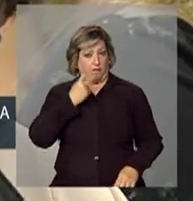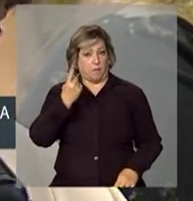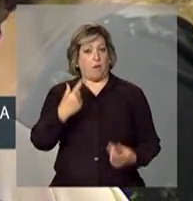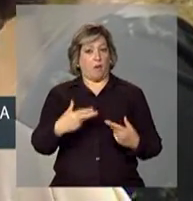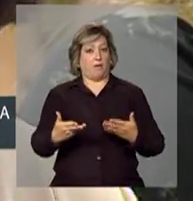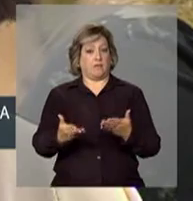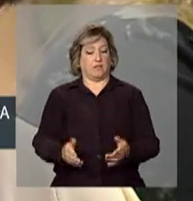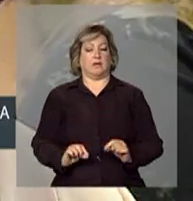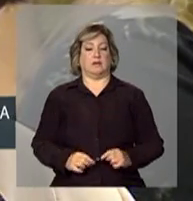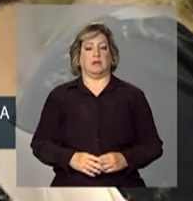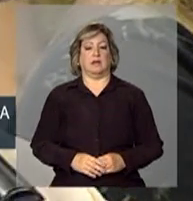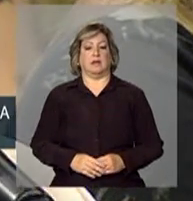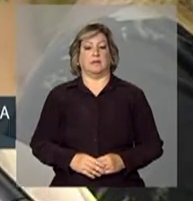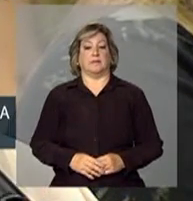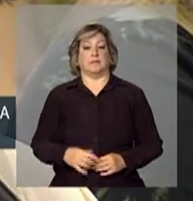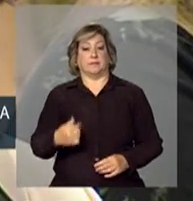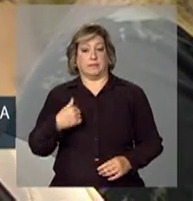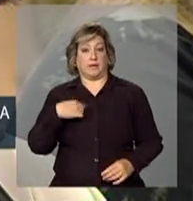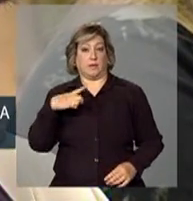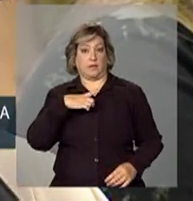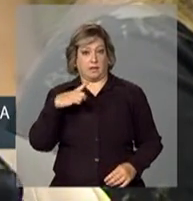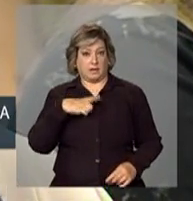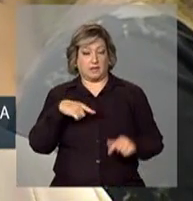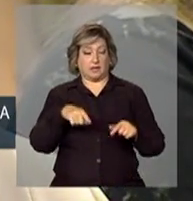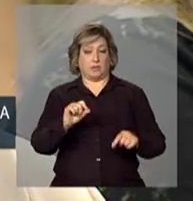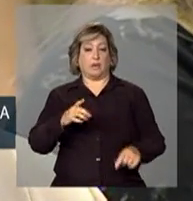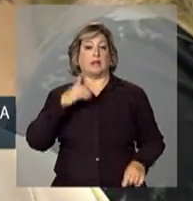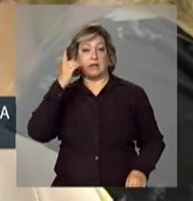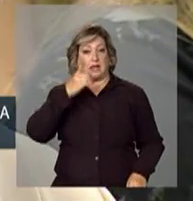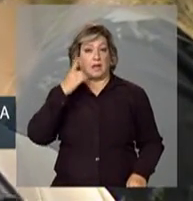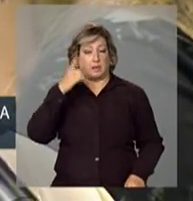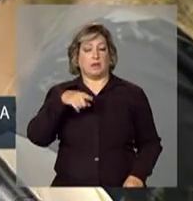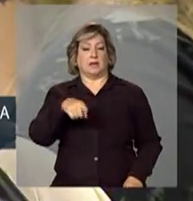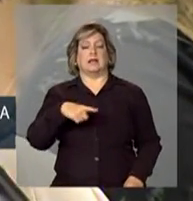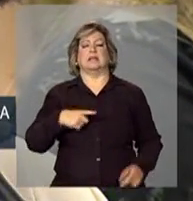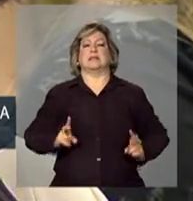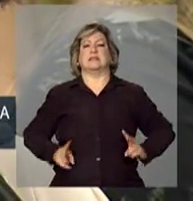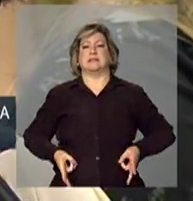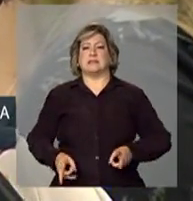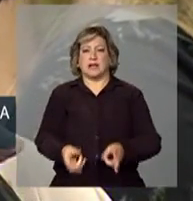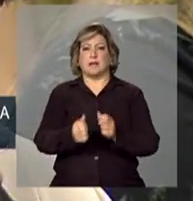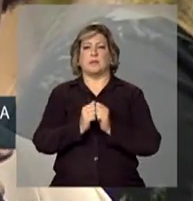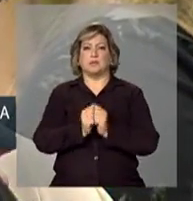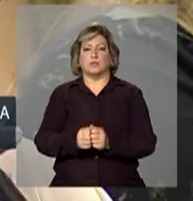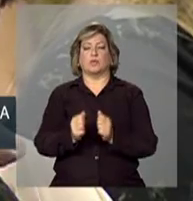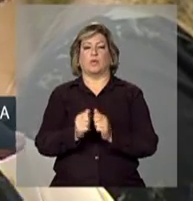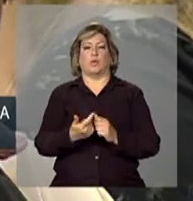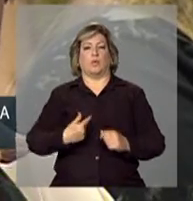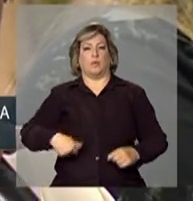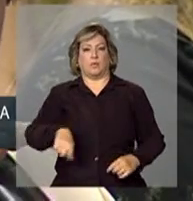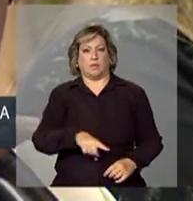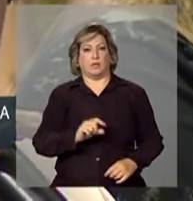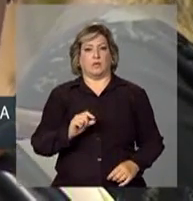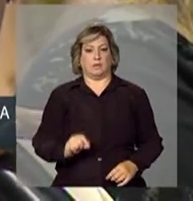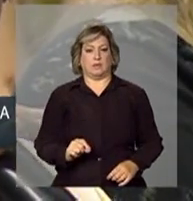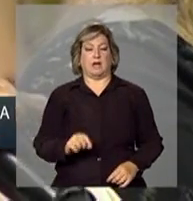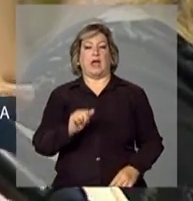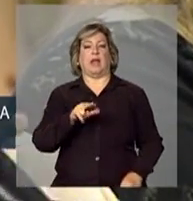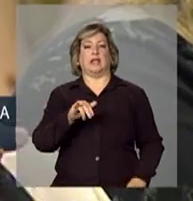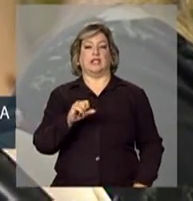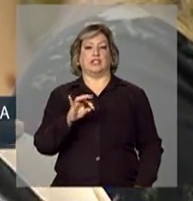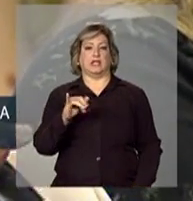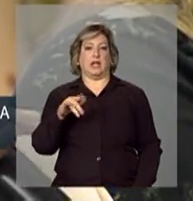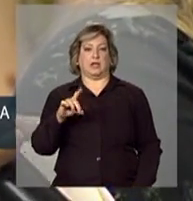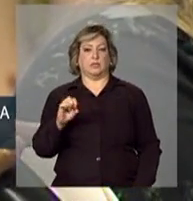senhor. Eu tenho ali o deputado que sempre está junto com a gente, sempre está com os anistiados, e